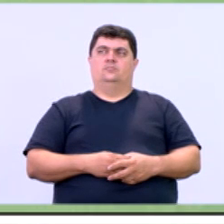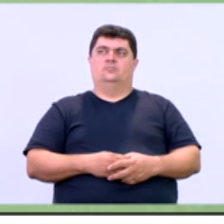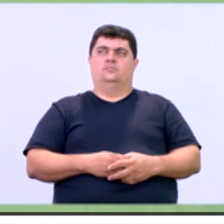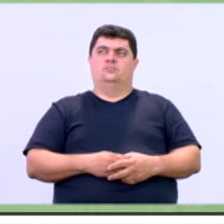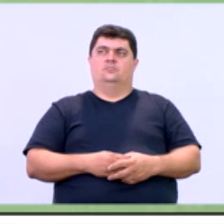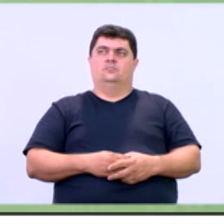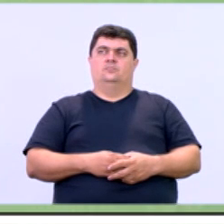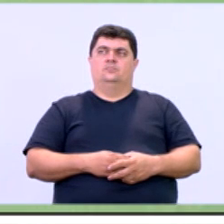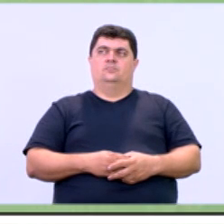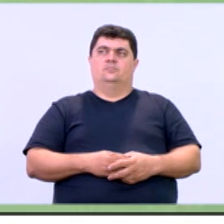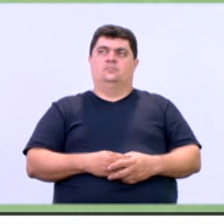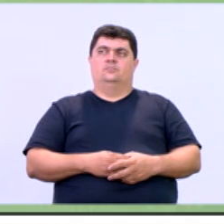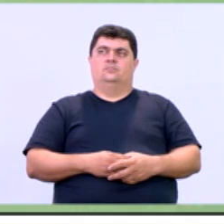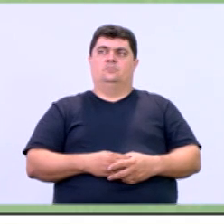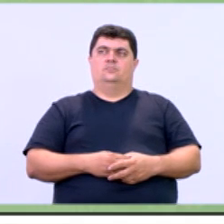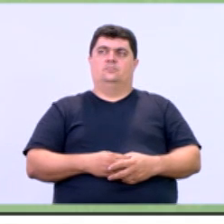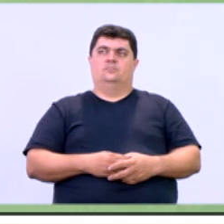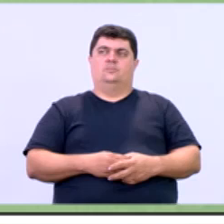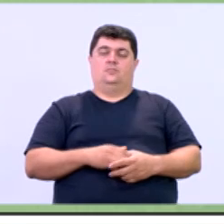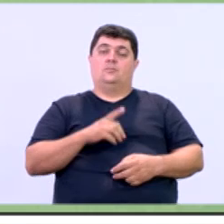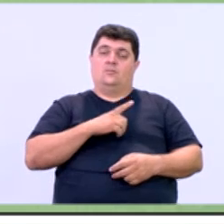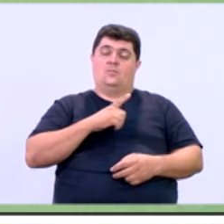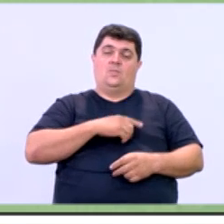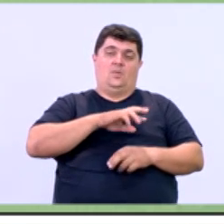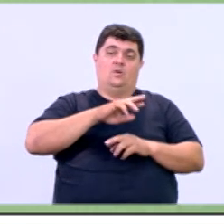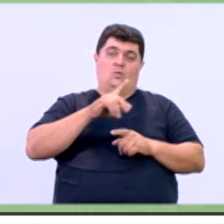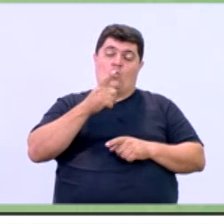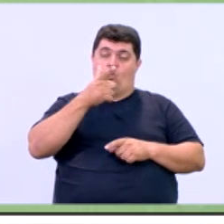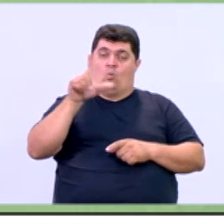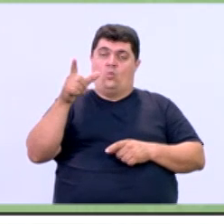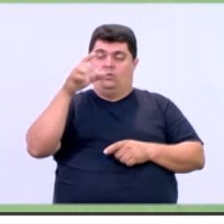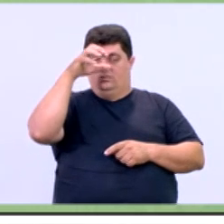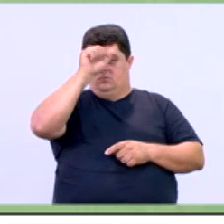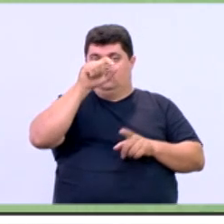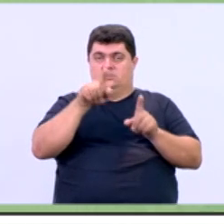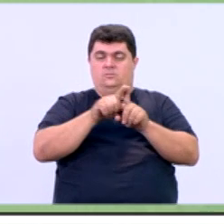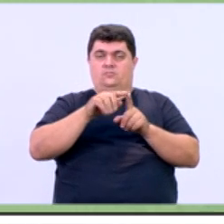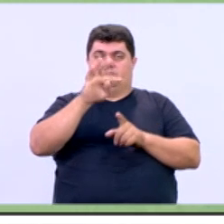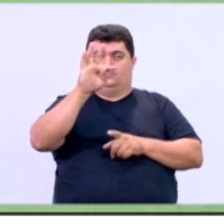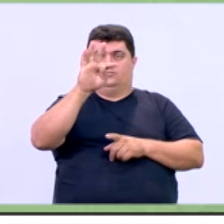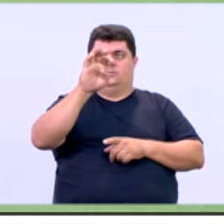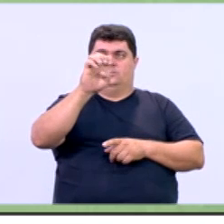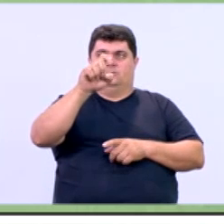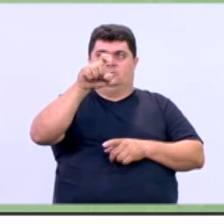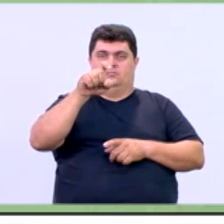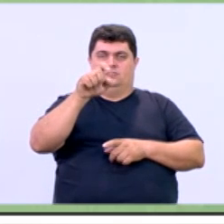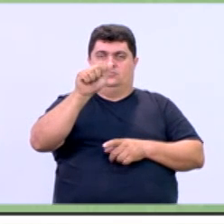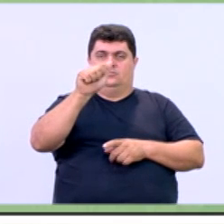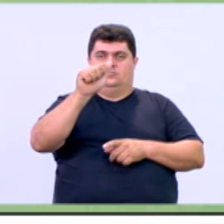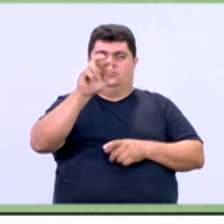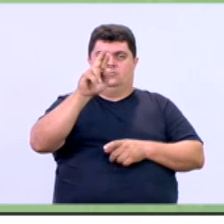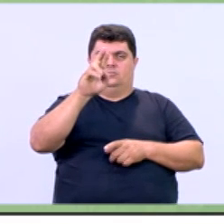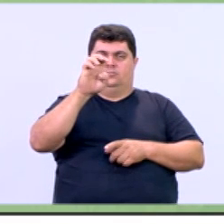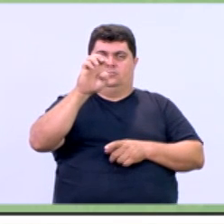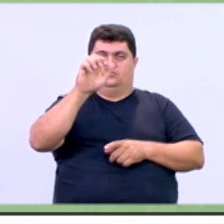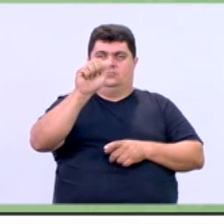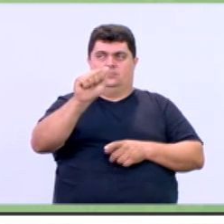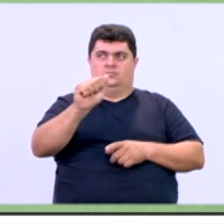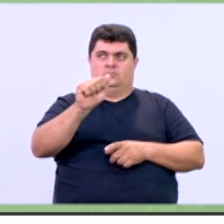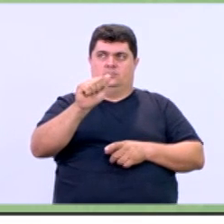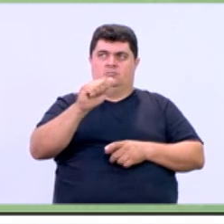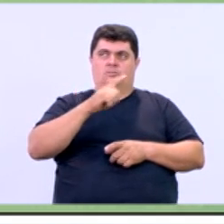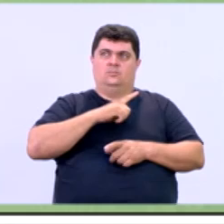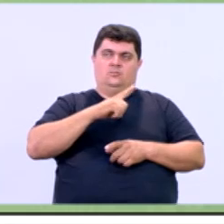Muito bem, temos mais uma tag para aprender, que é o texto área. Então, como a gente tinha